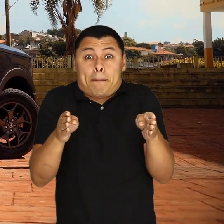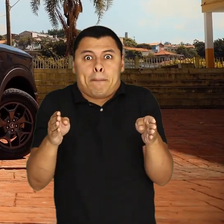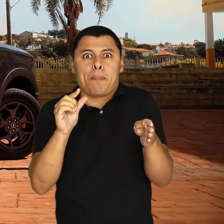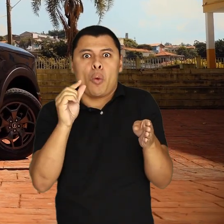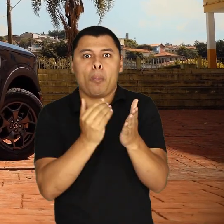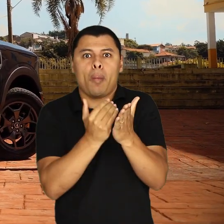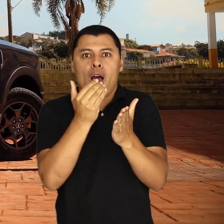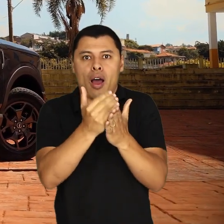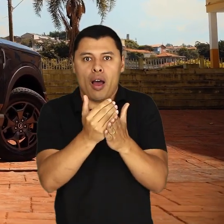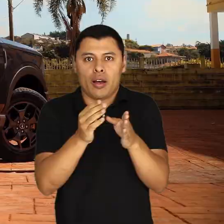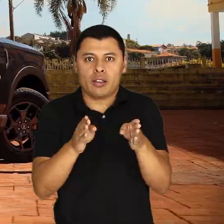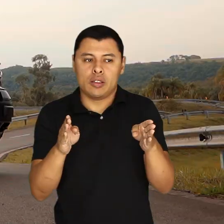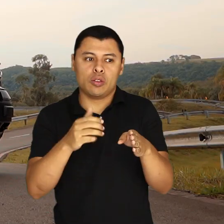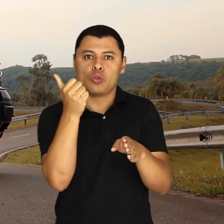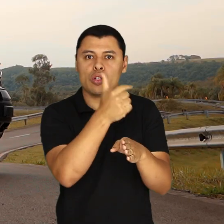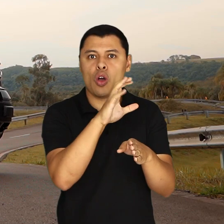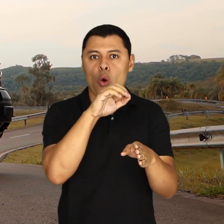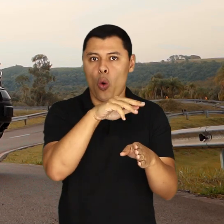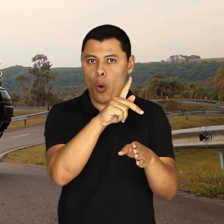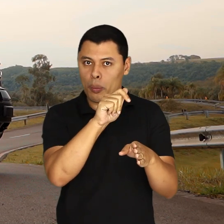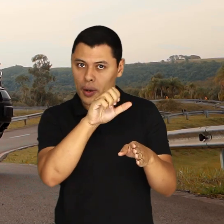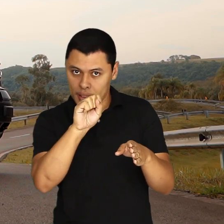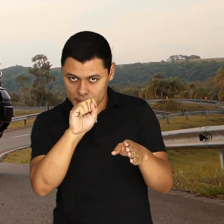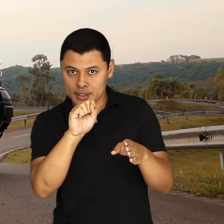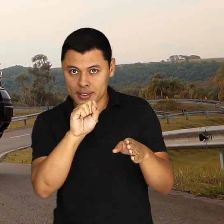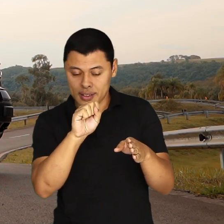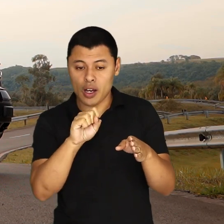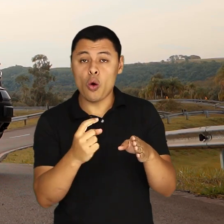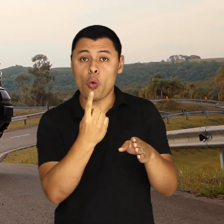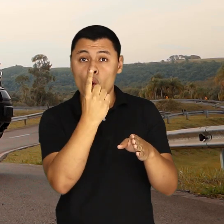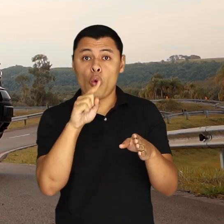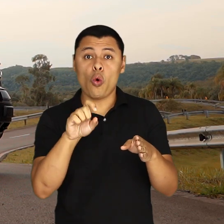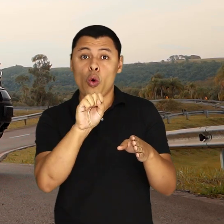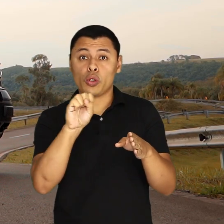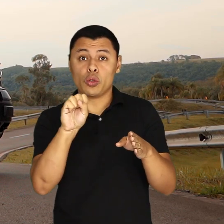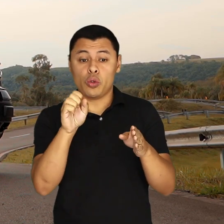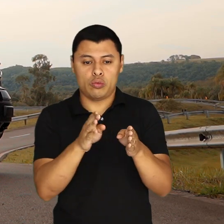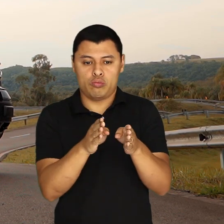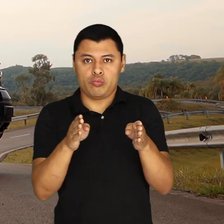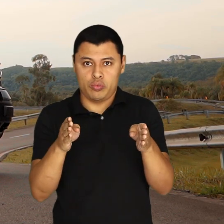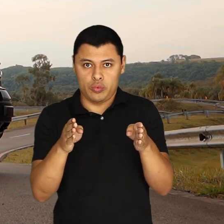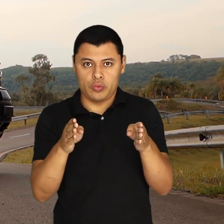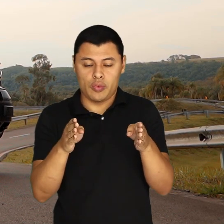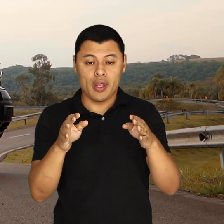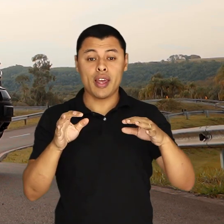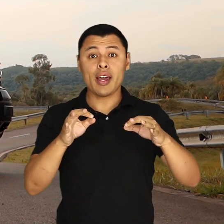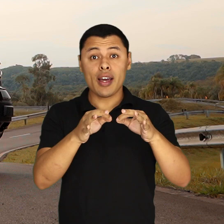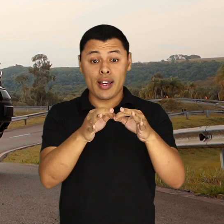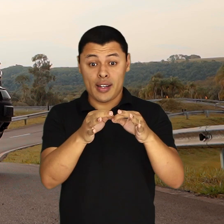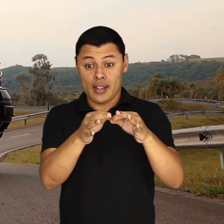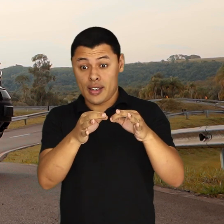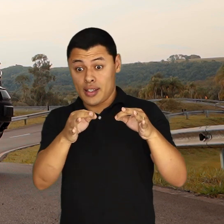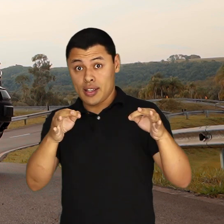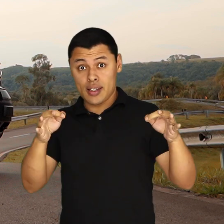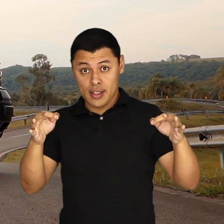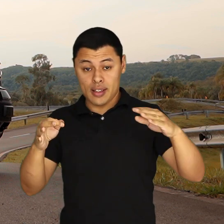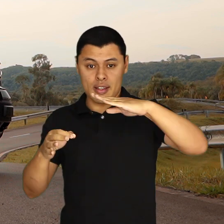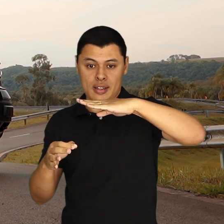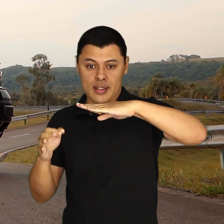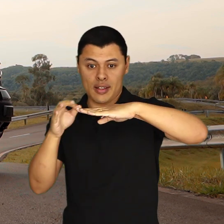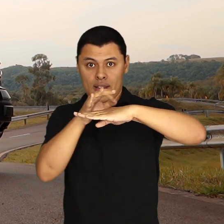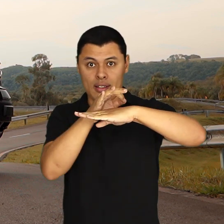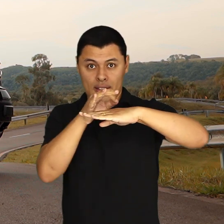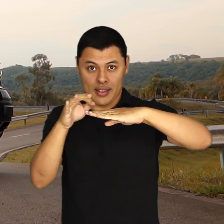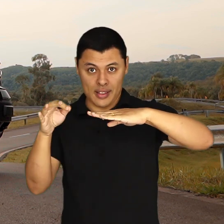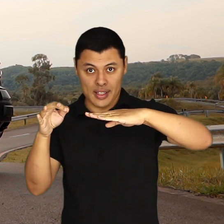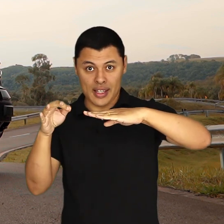então dá essa impressão mais musculosa, mais abrutalhada. A gente tem 1,88 m de largura aqui. Agora, o comprimento, curiosamente, ele é 1